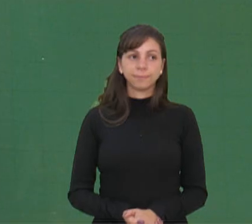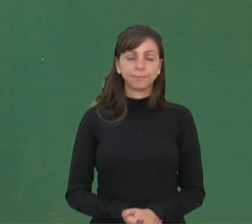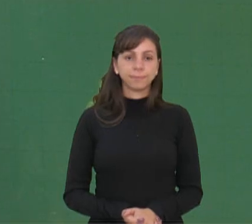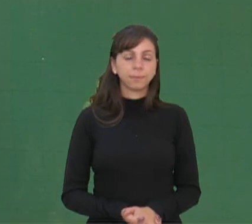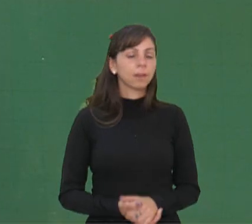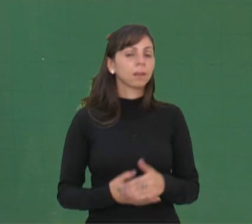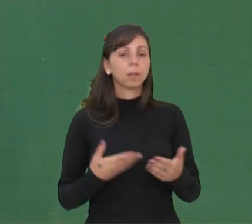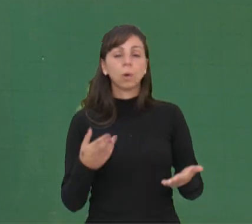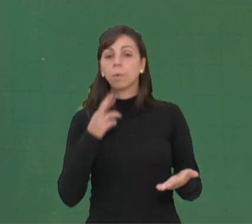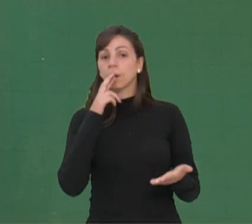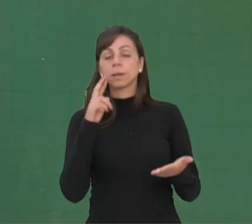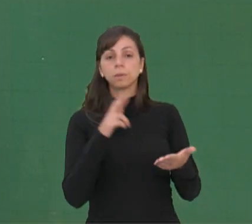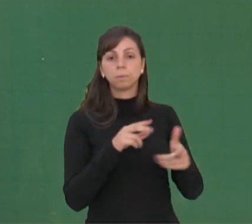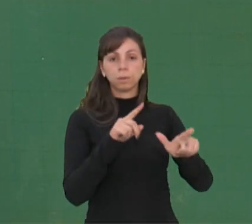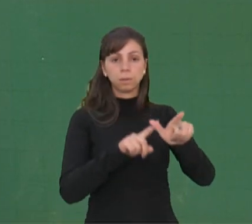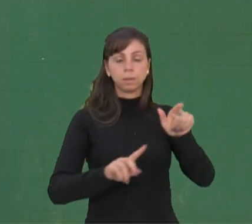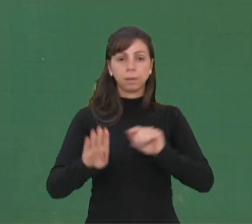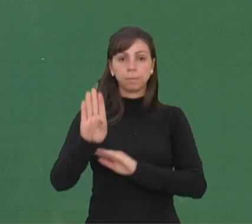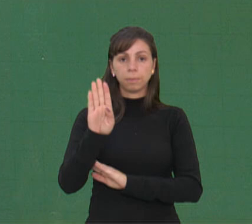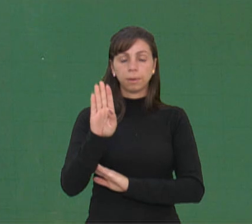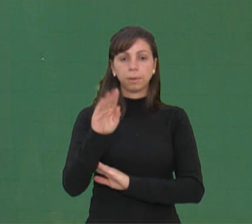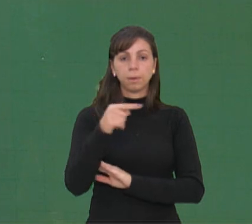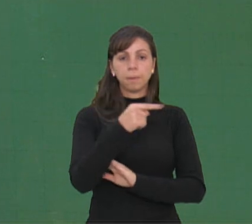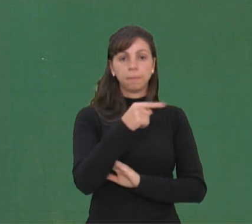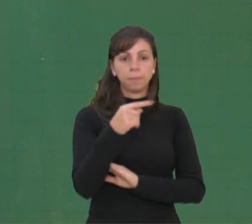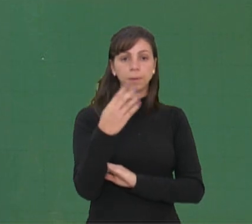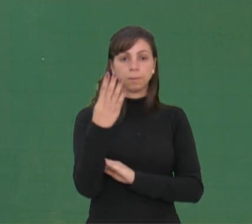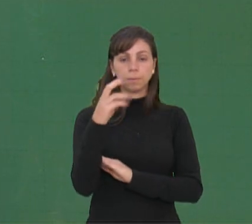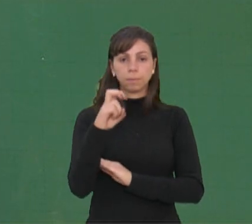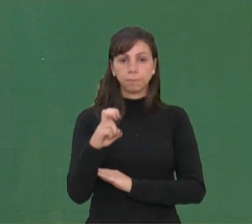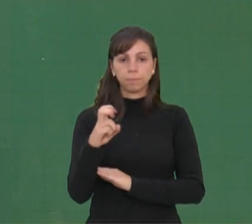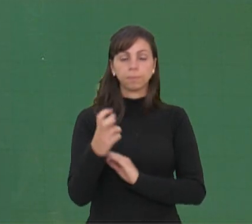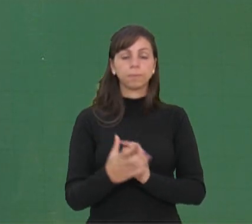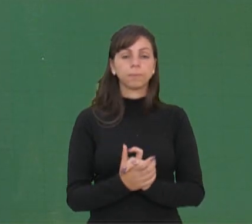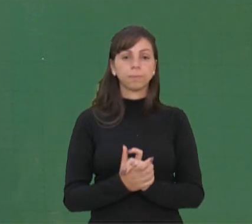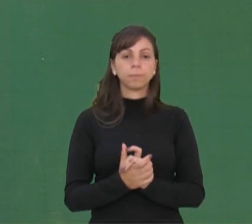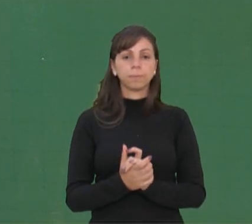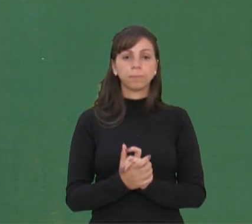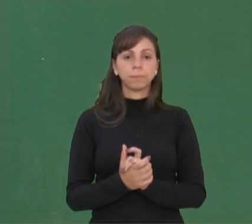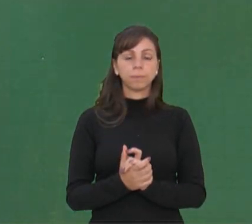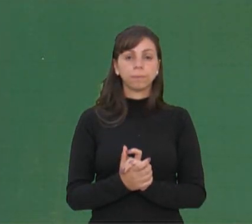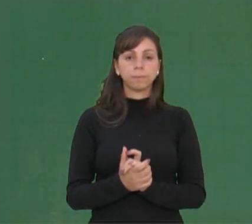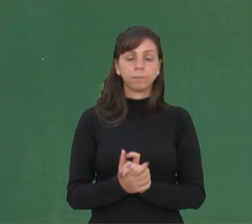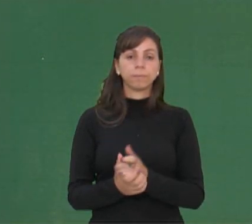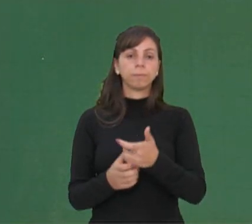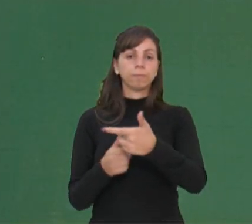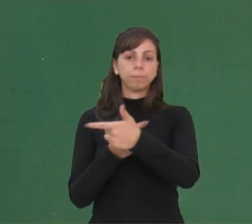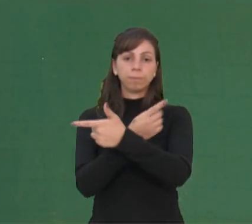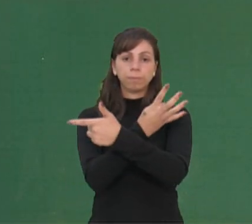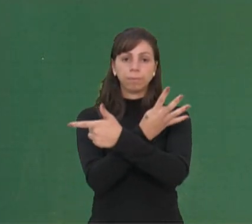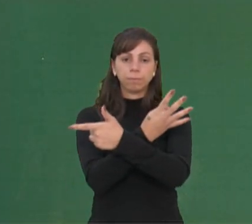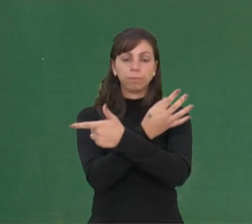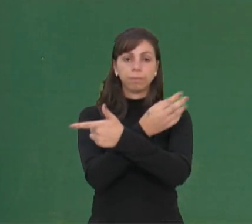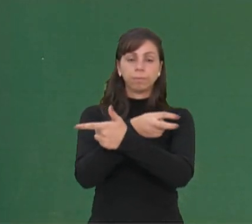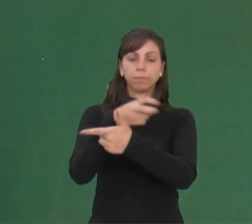Como que ficou então a letra B? Menos 4 quintos. Vamos dividir o 4 por 5. Deixa o menos